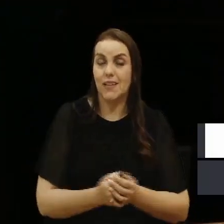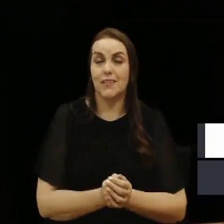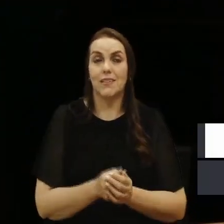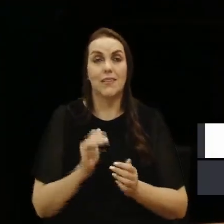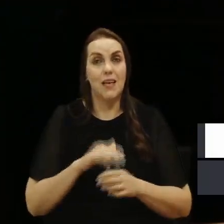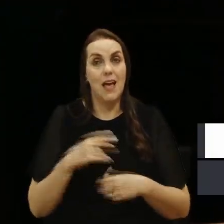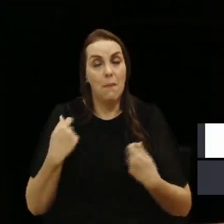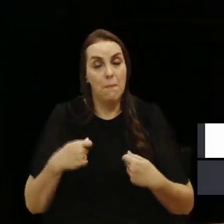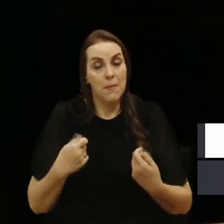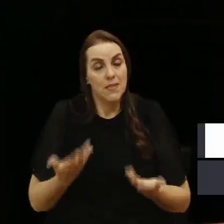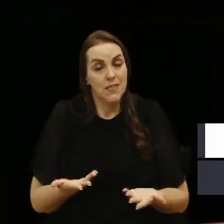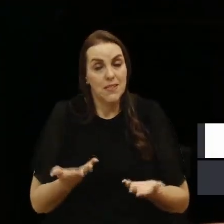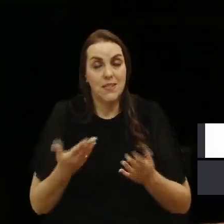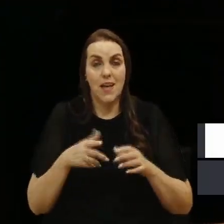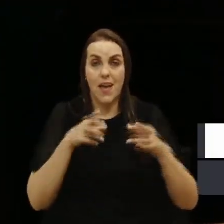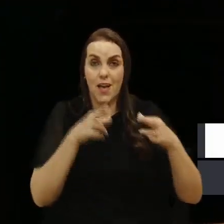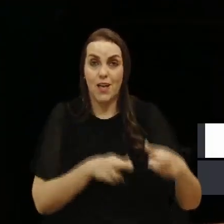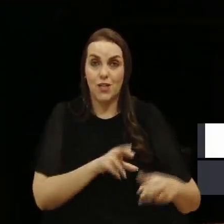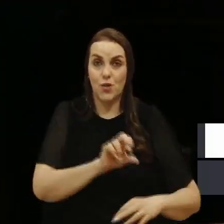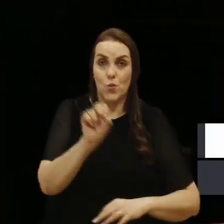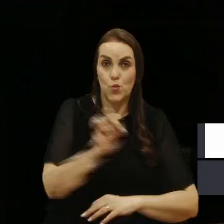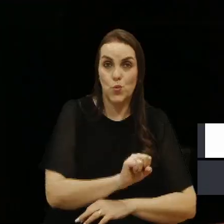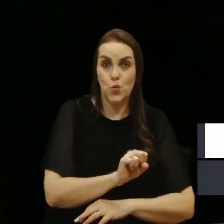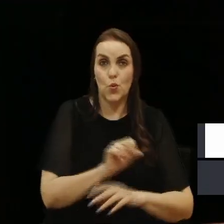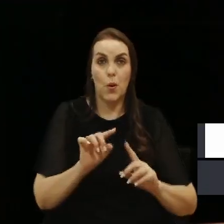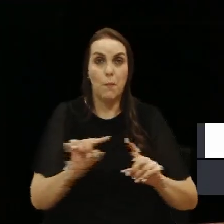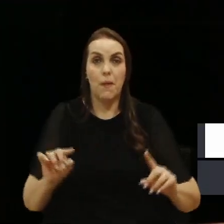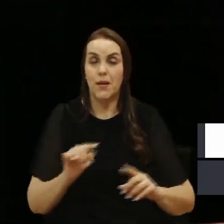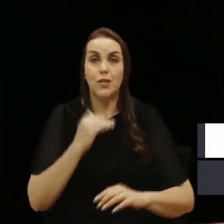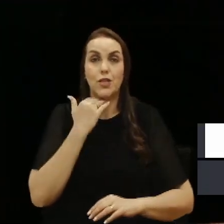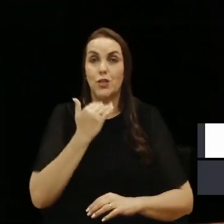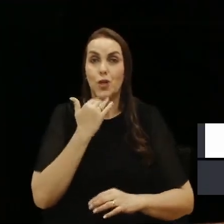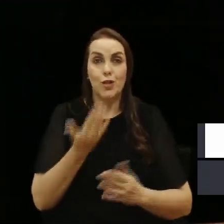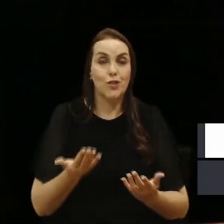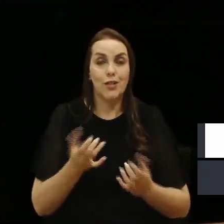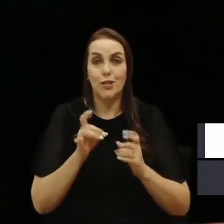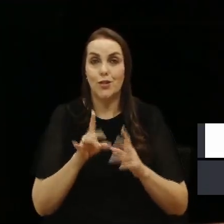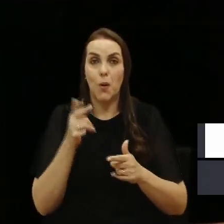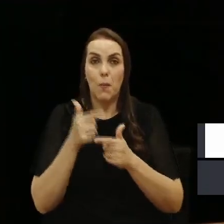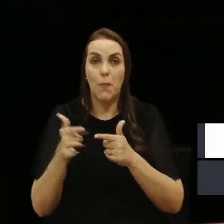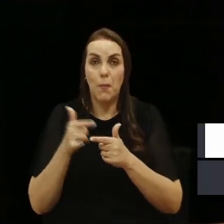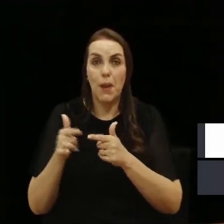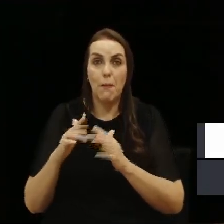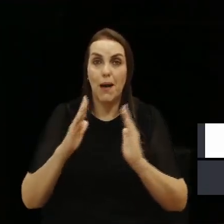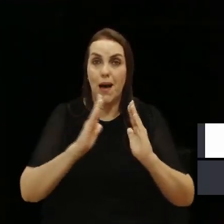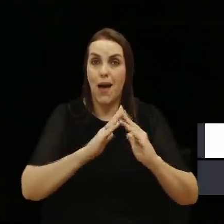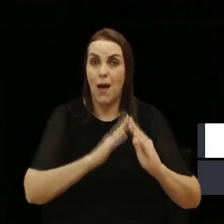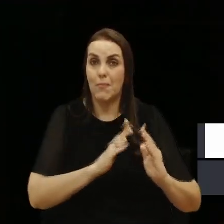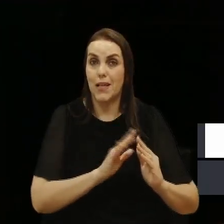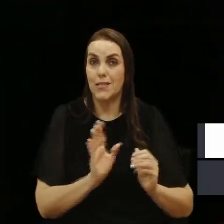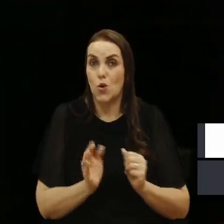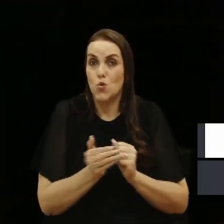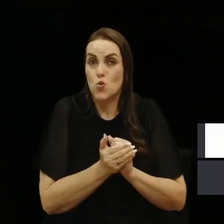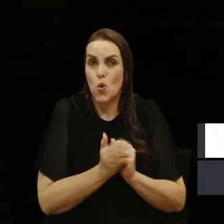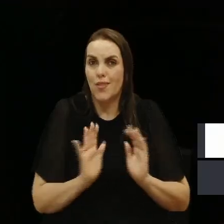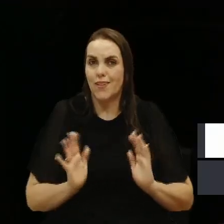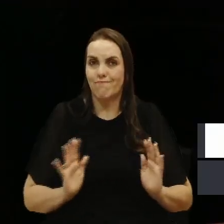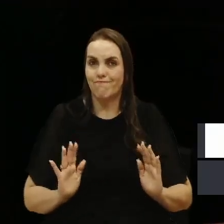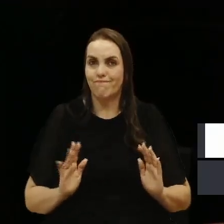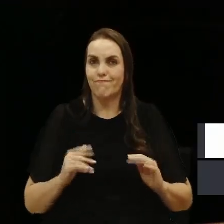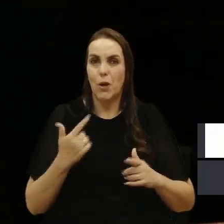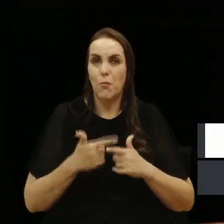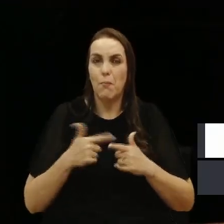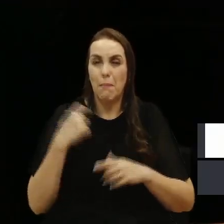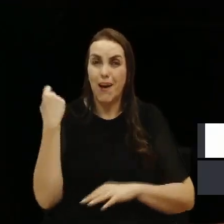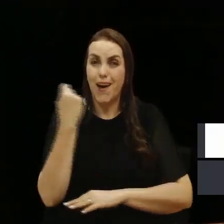necessidade é na região sul. Agora, não dá para tapar o sol com a peneira do problema habitacional que nós temos em Caxias, problema grave, né? Não dá